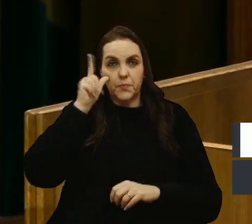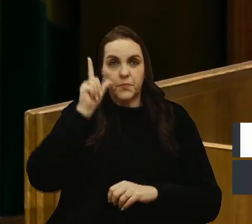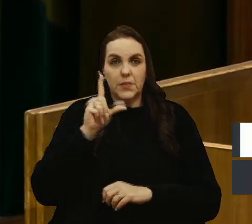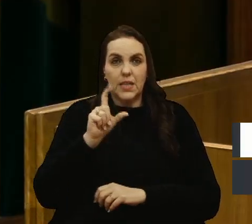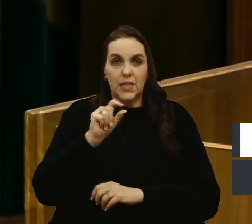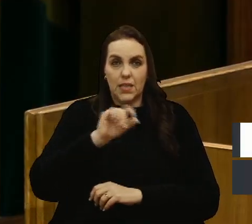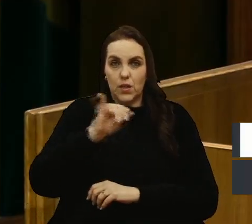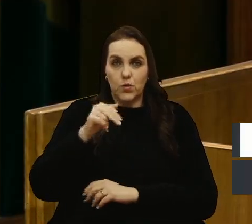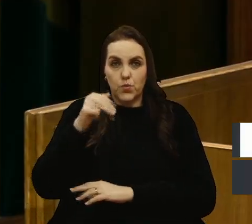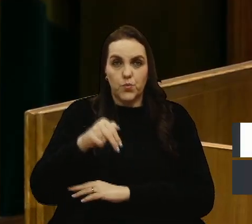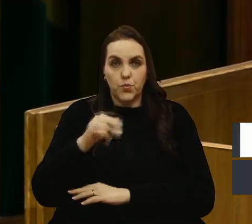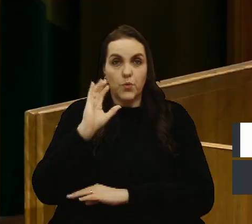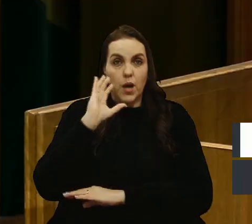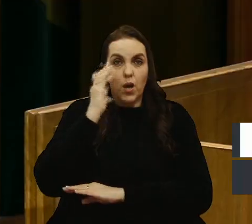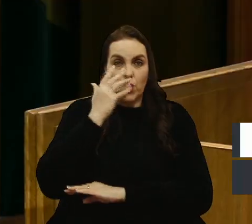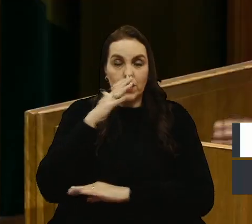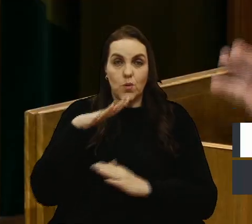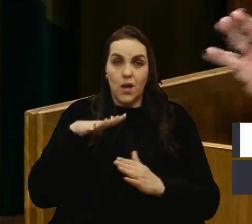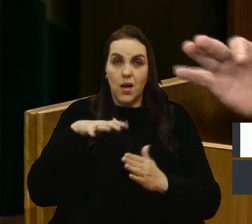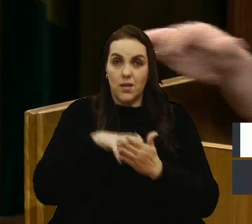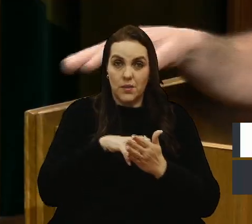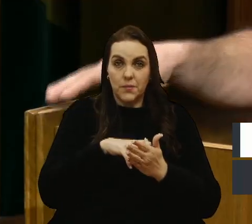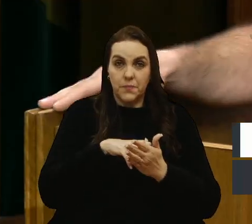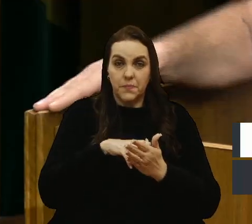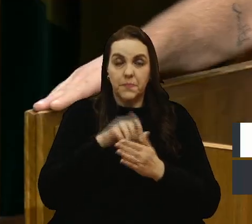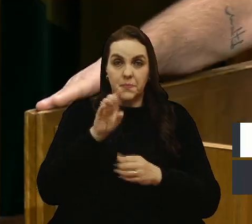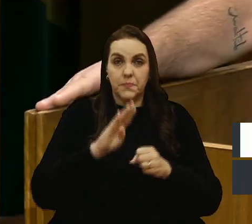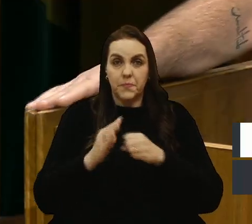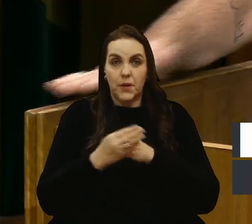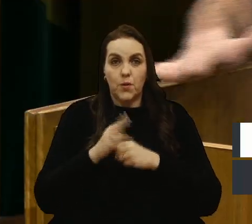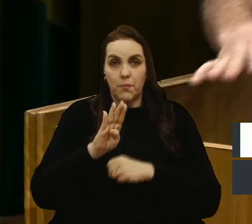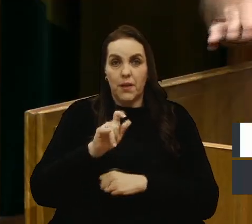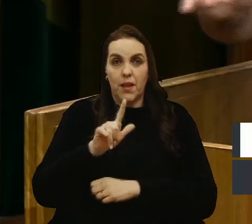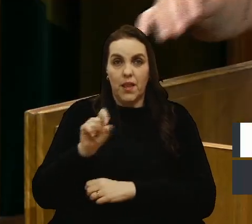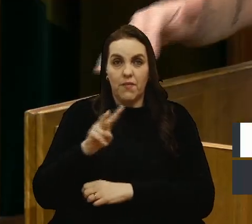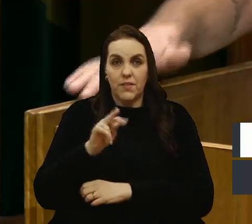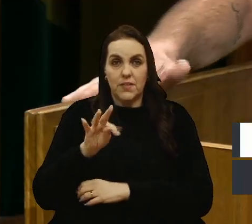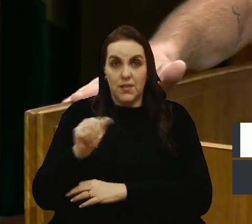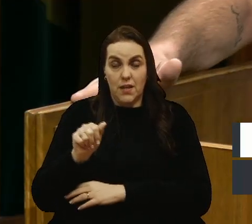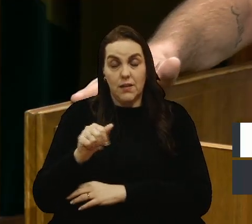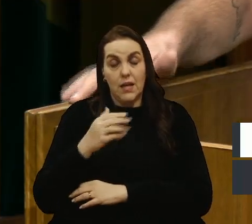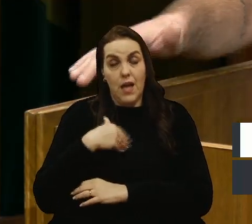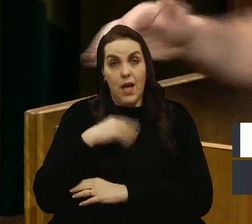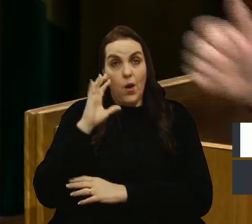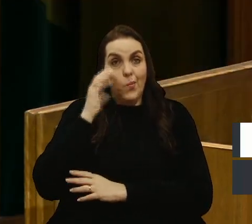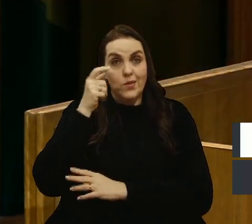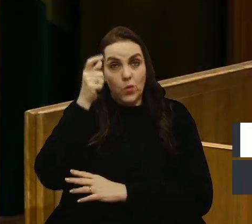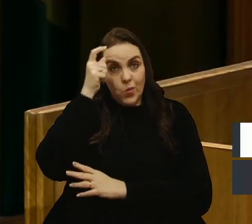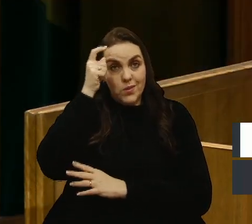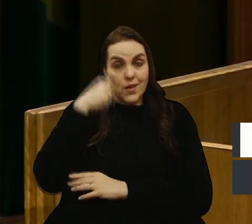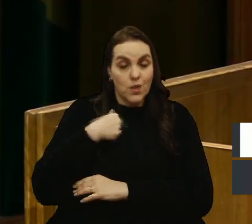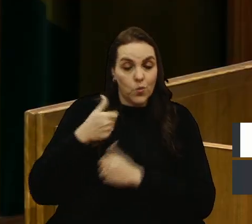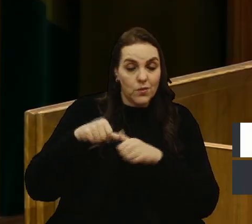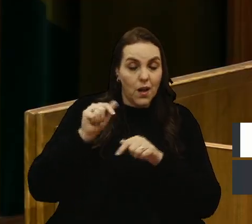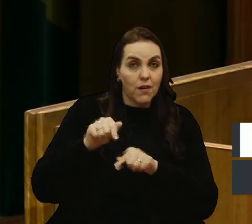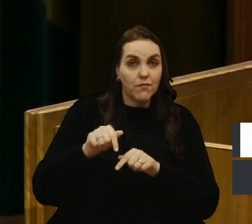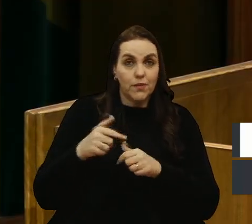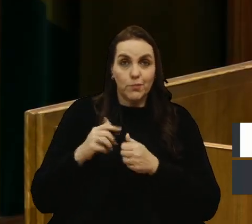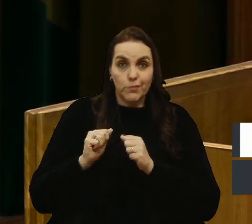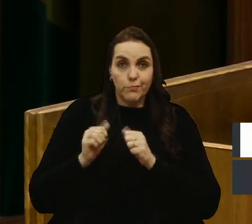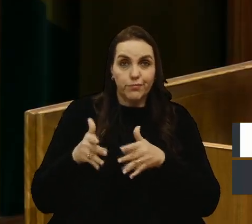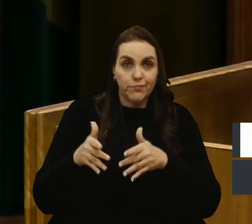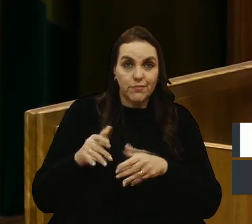aconteceu um acidente lá no bairro Bela Vista. Por coincidência, eu estava próximo e pude atuar